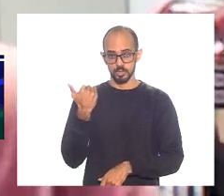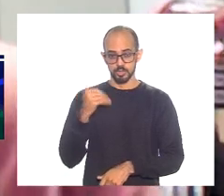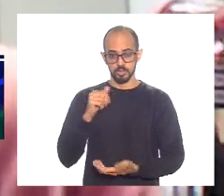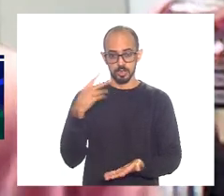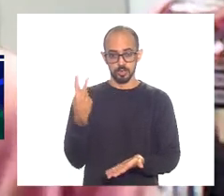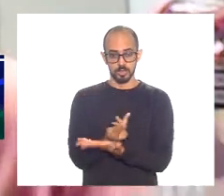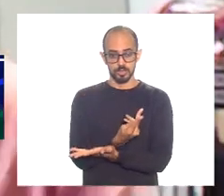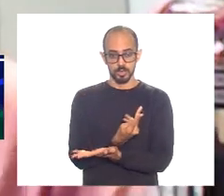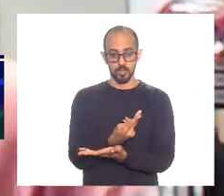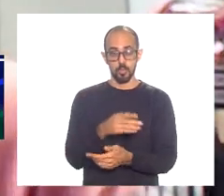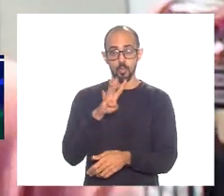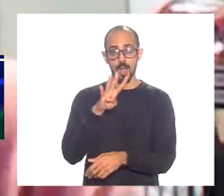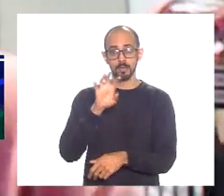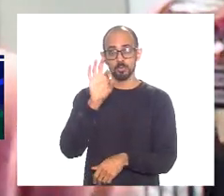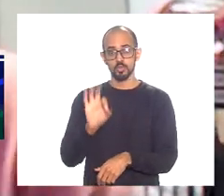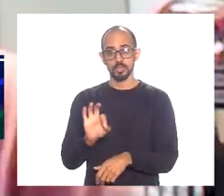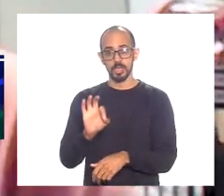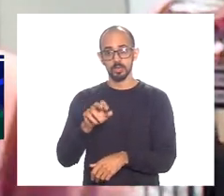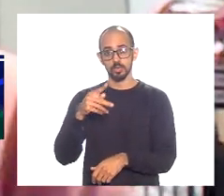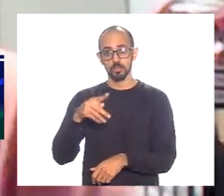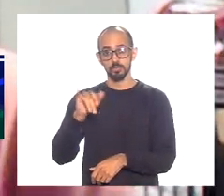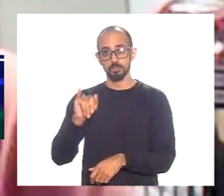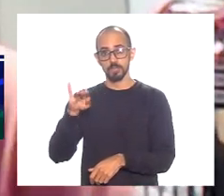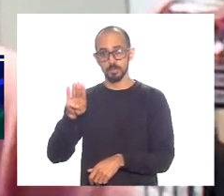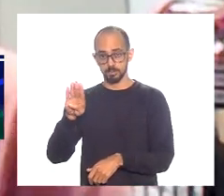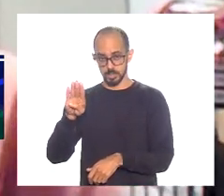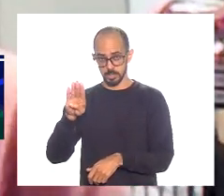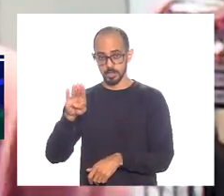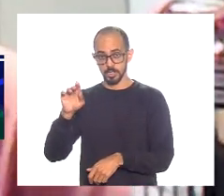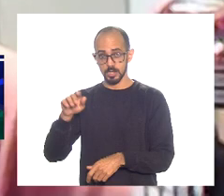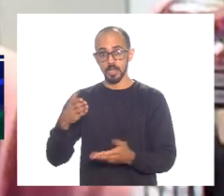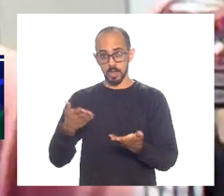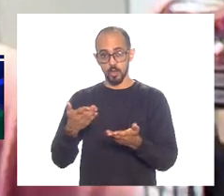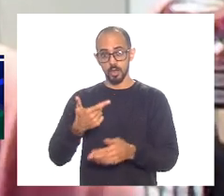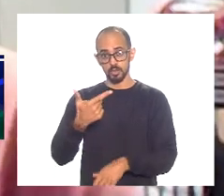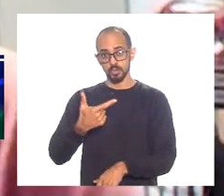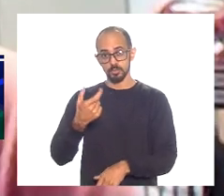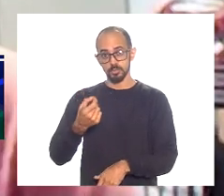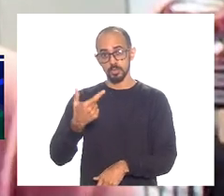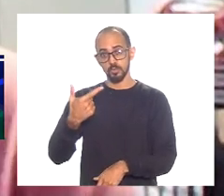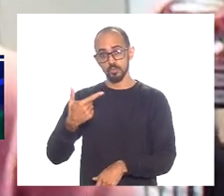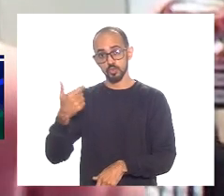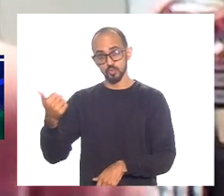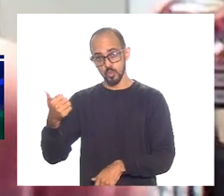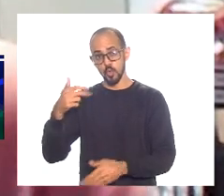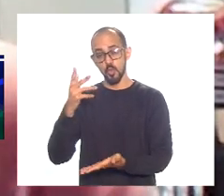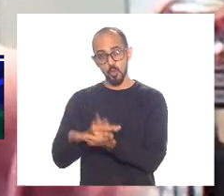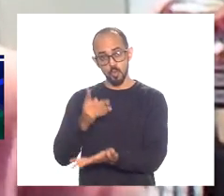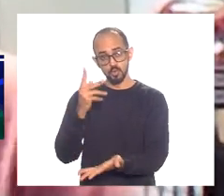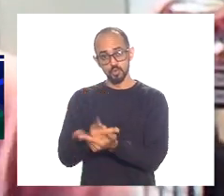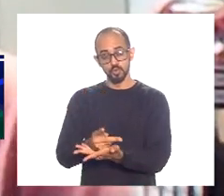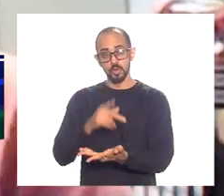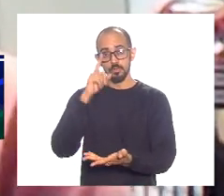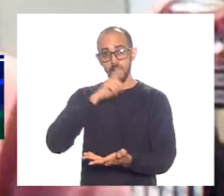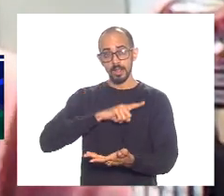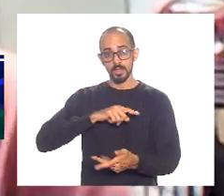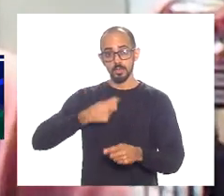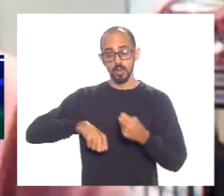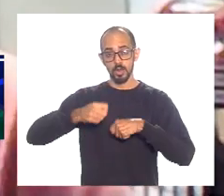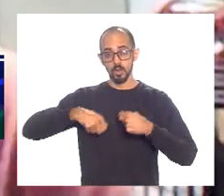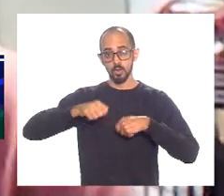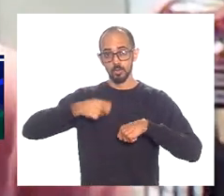PIB de mais de 4%, esse ano, de novo, segue patinando economicamente com crescimento